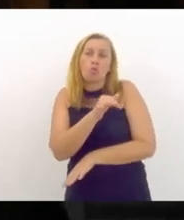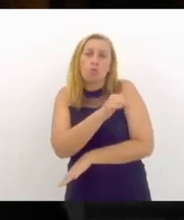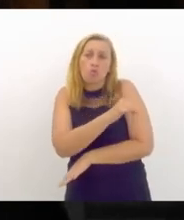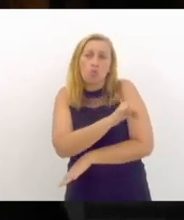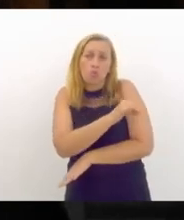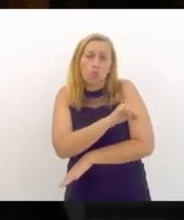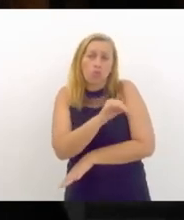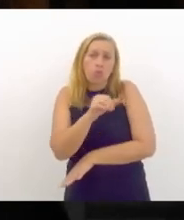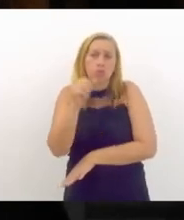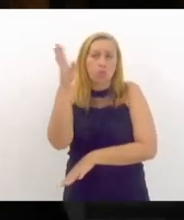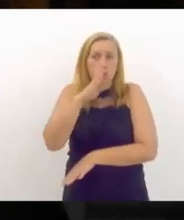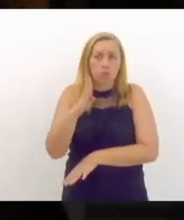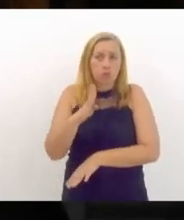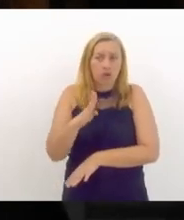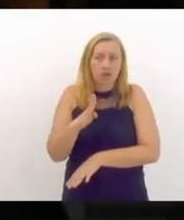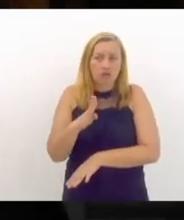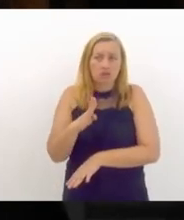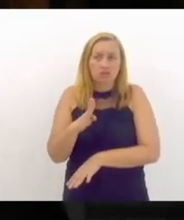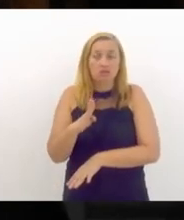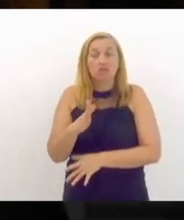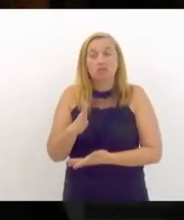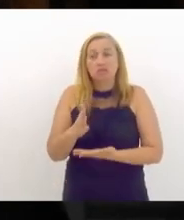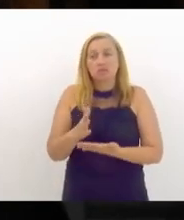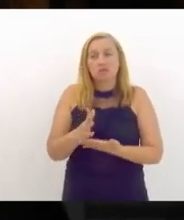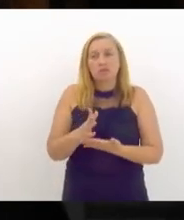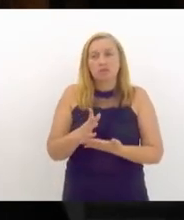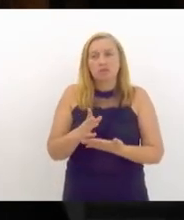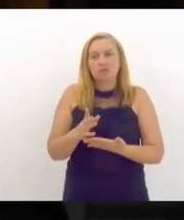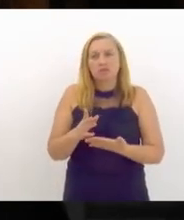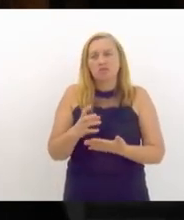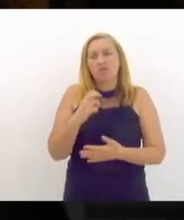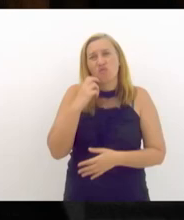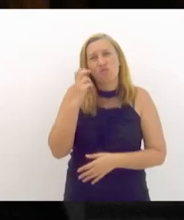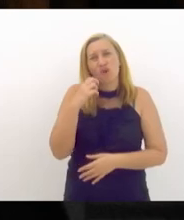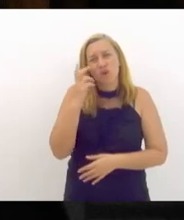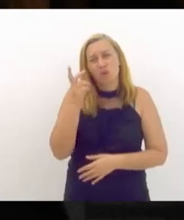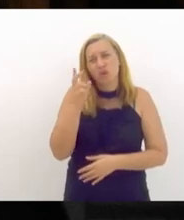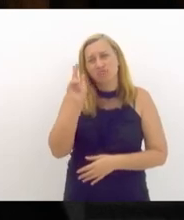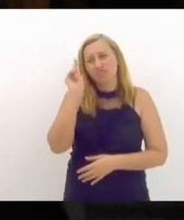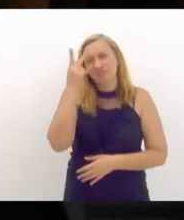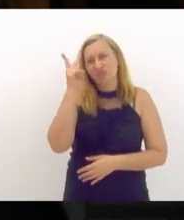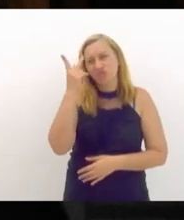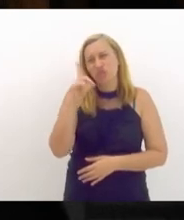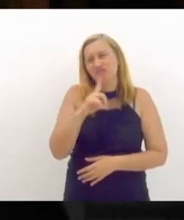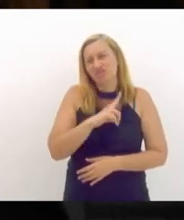está prestes a passar, possivelmente, a maior vergonha da sua história.